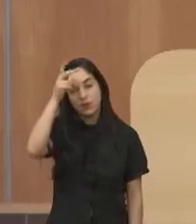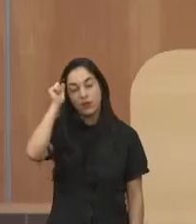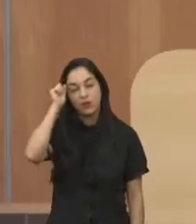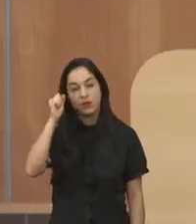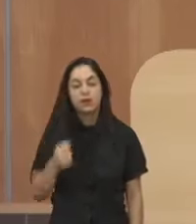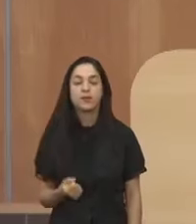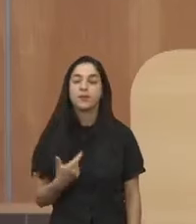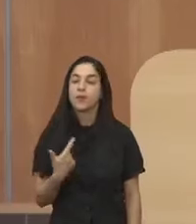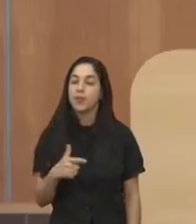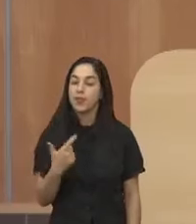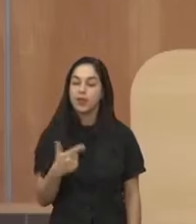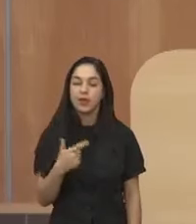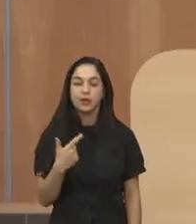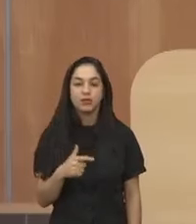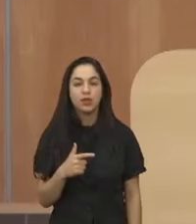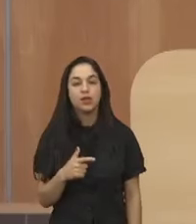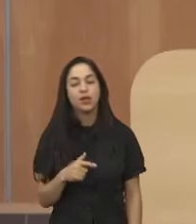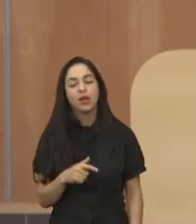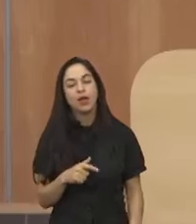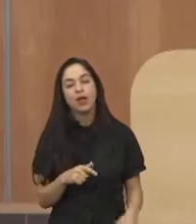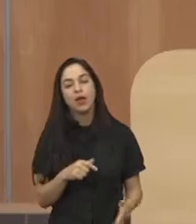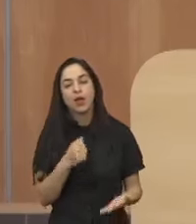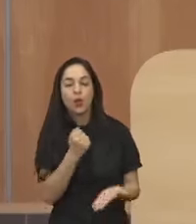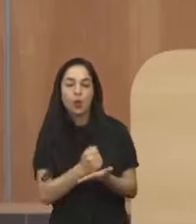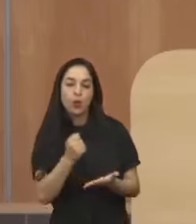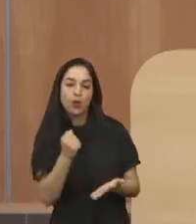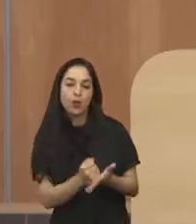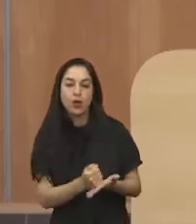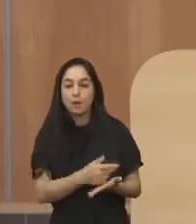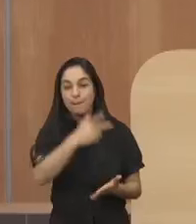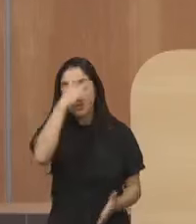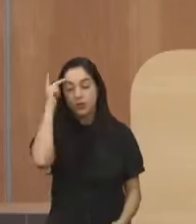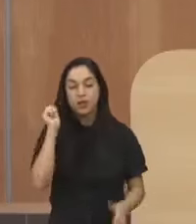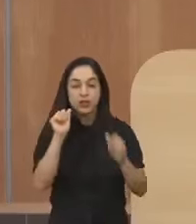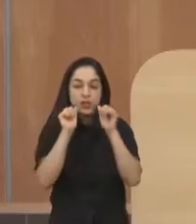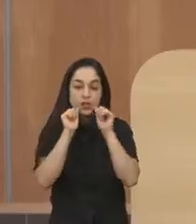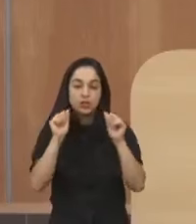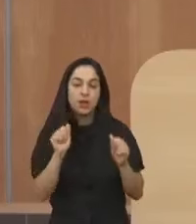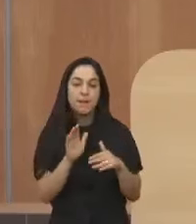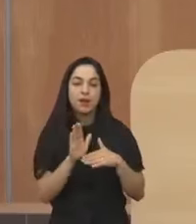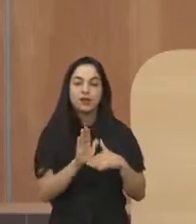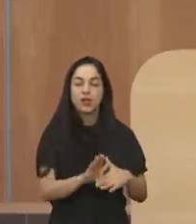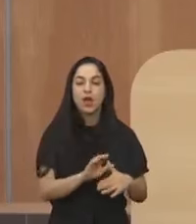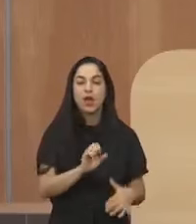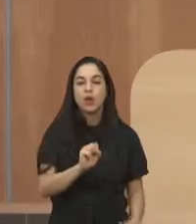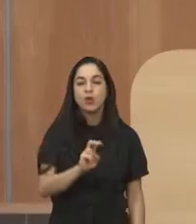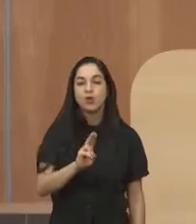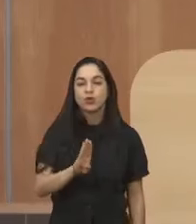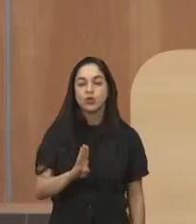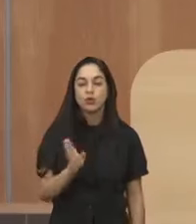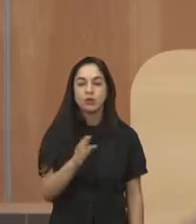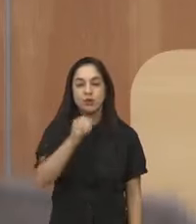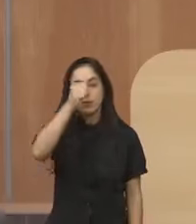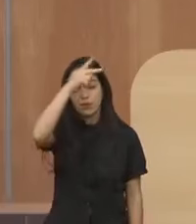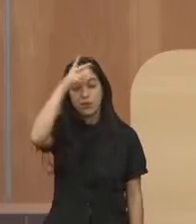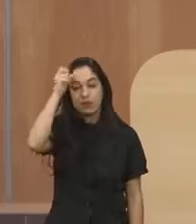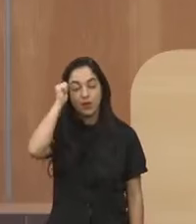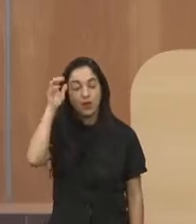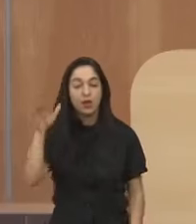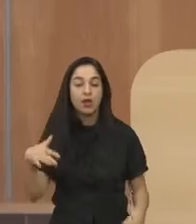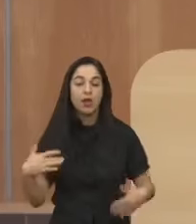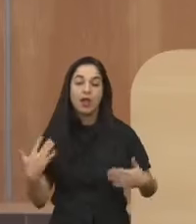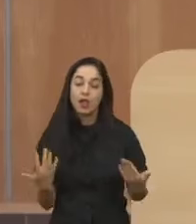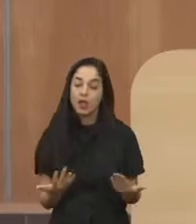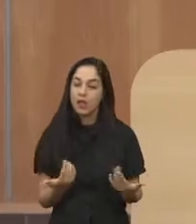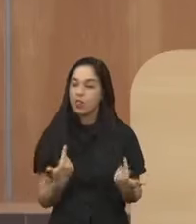de servidores para a subprefeitura, para os assessores para auxiliar o subprefeito. Esse cargo ele não